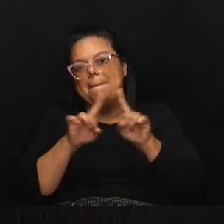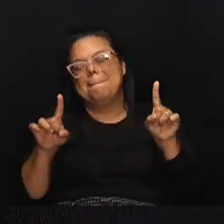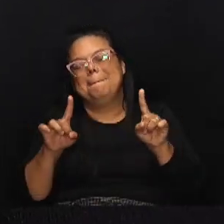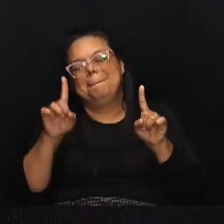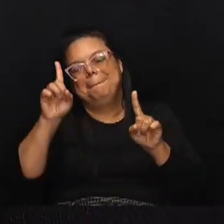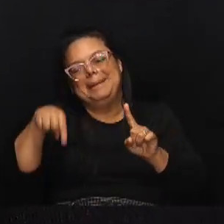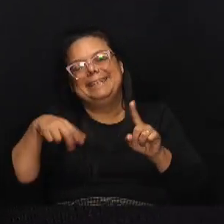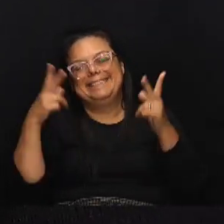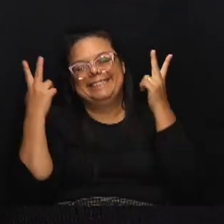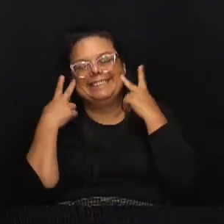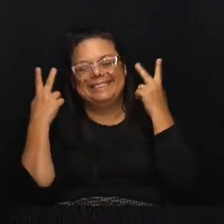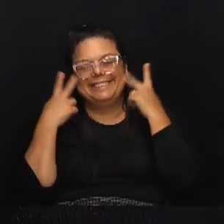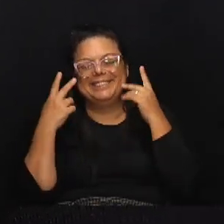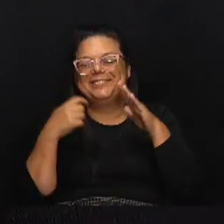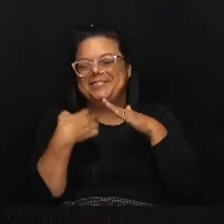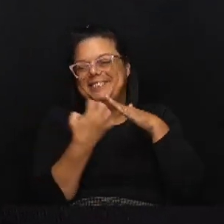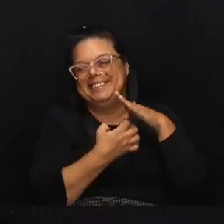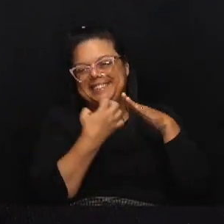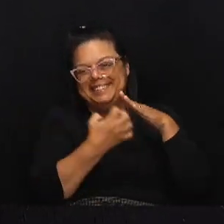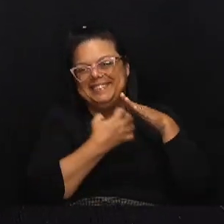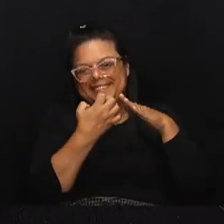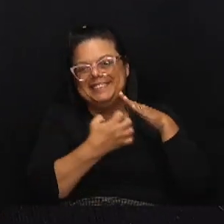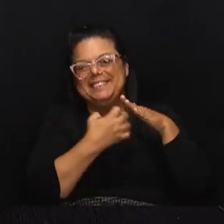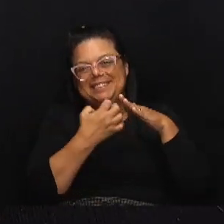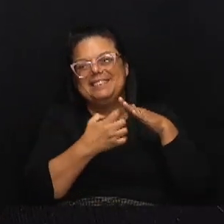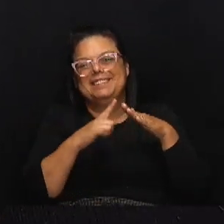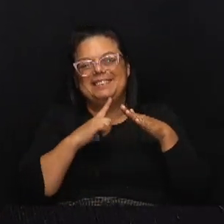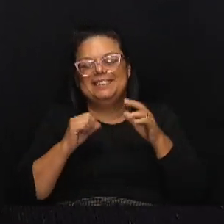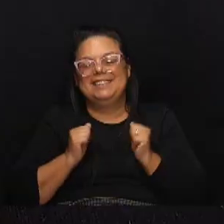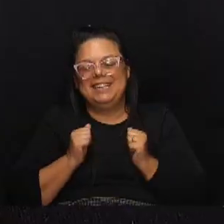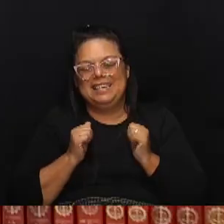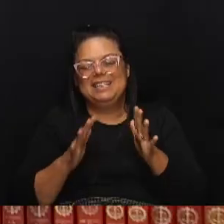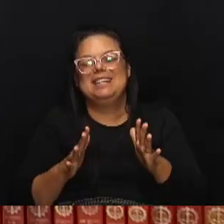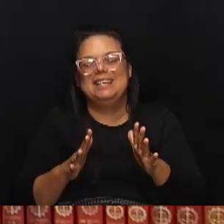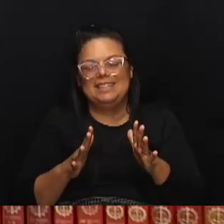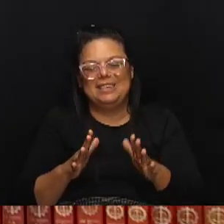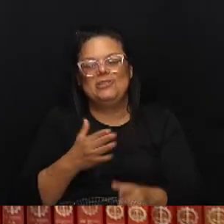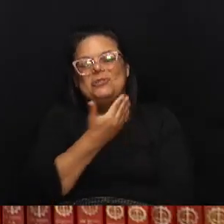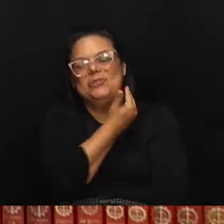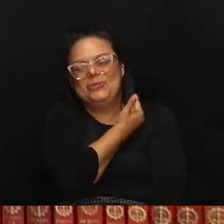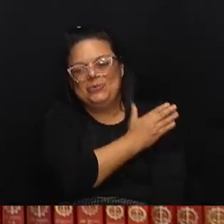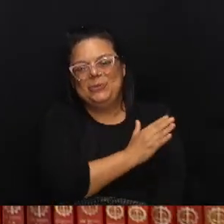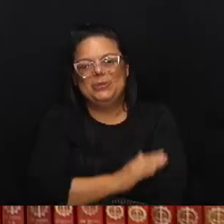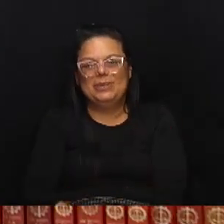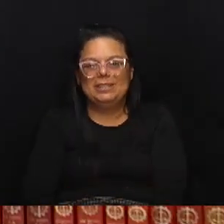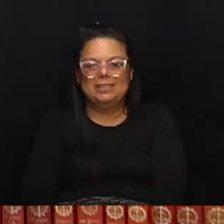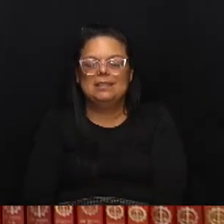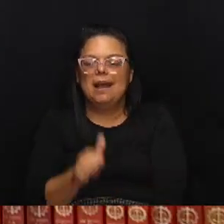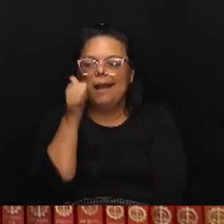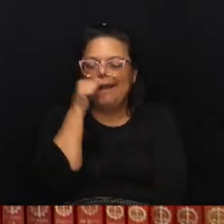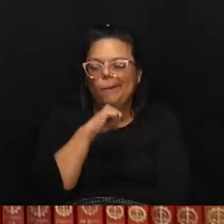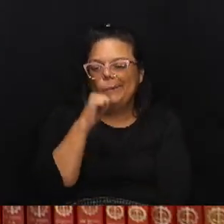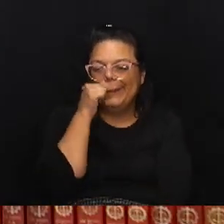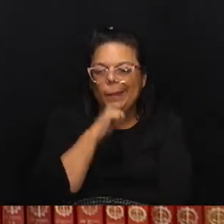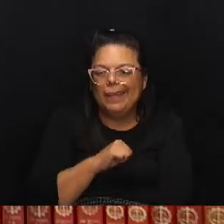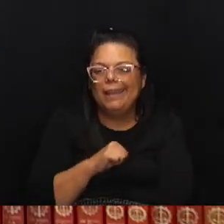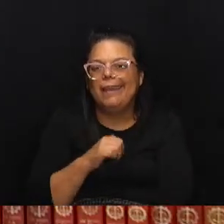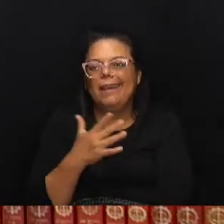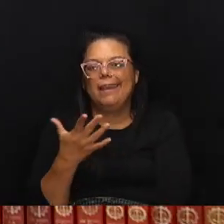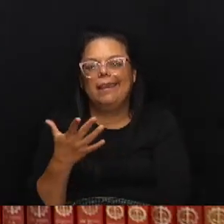comum as empresas terem esse tipo de preconceito. Ah, mulher